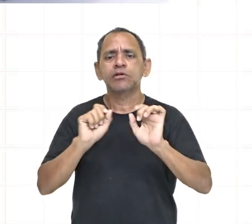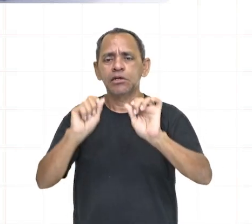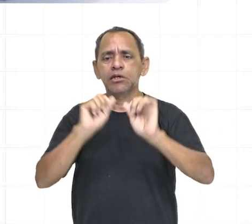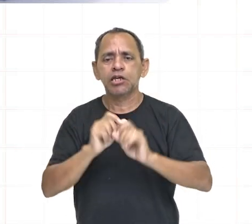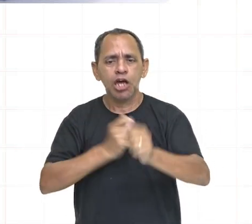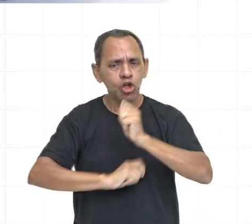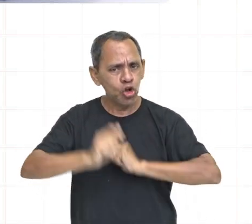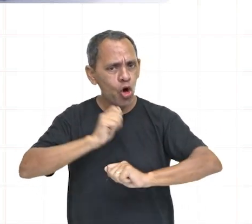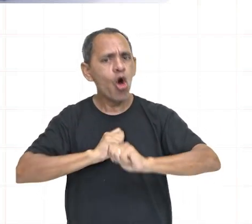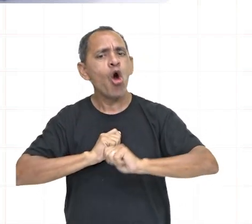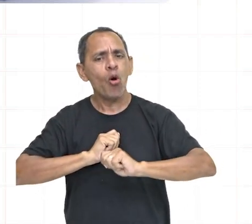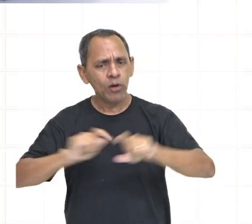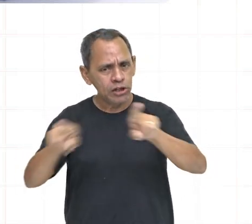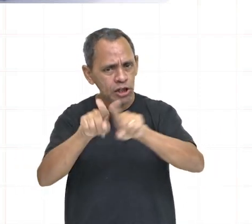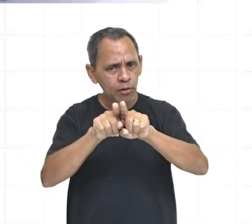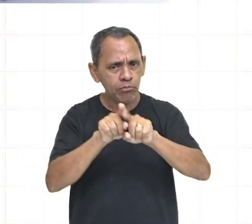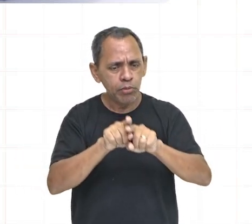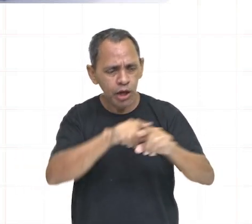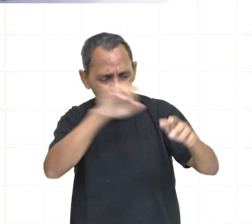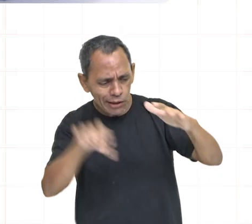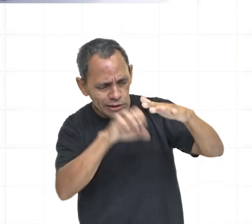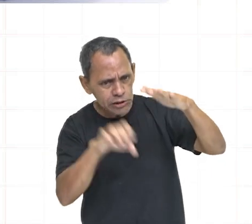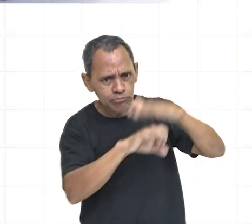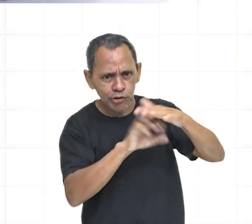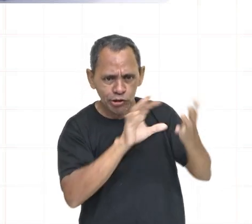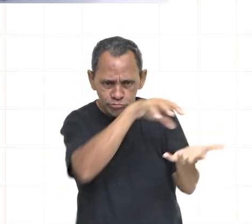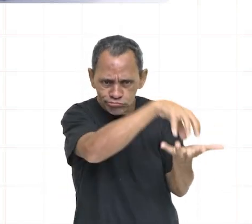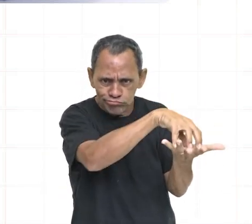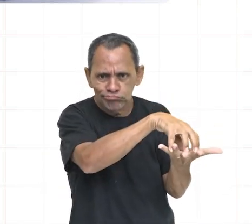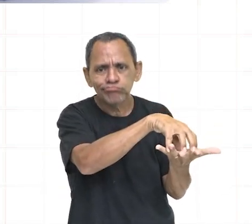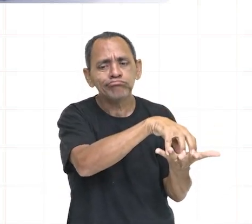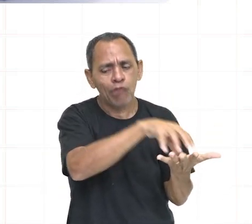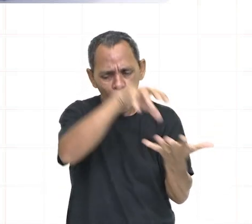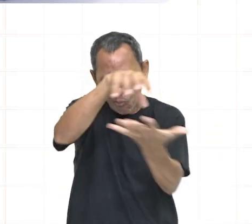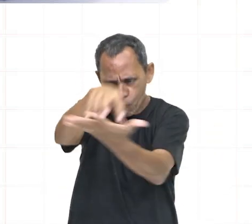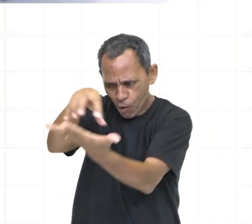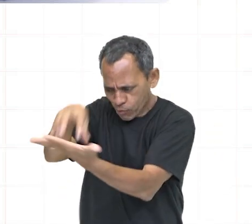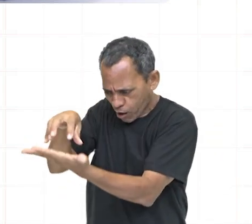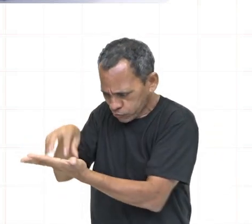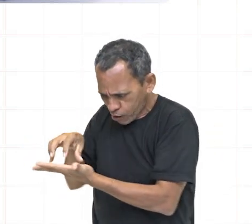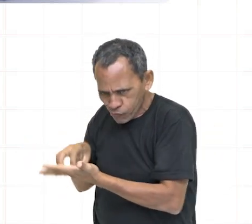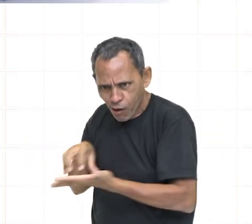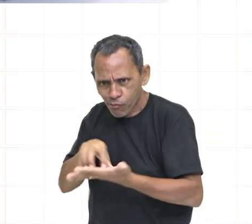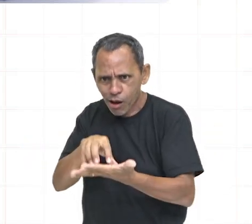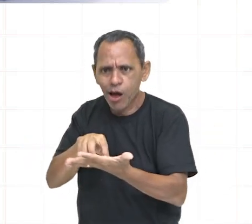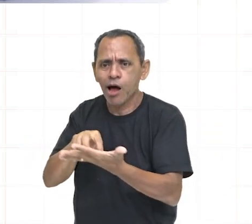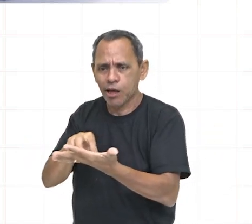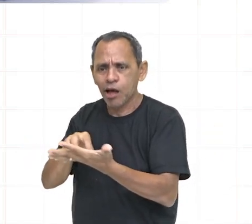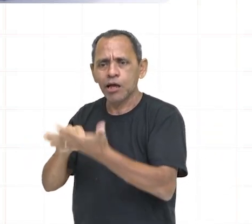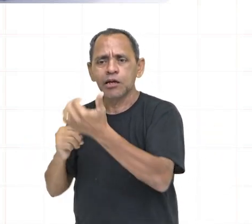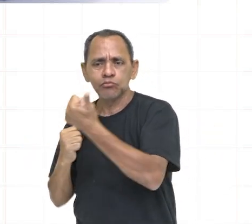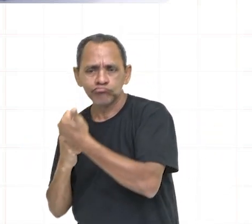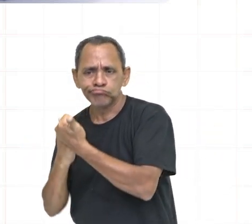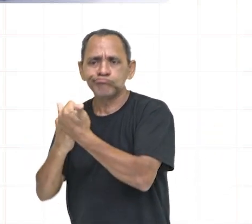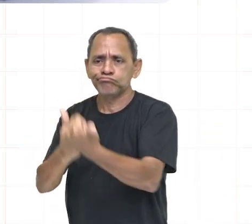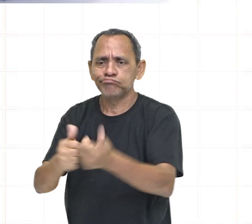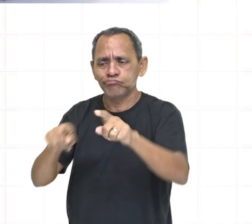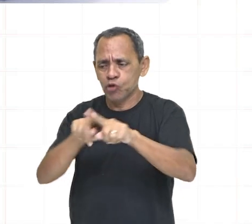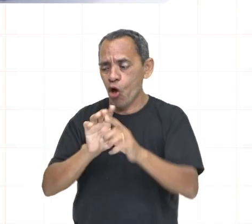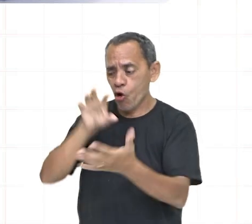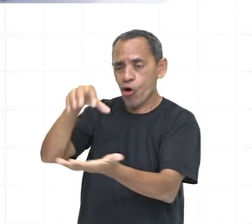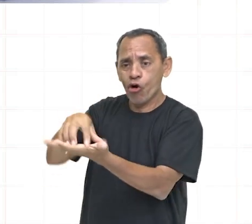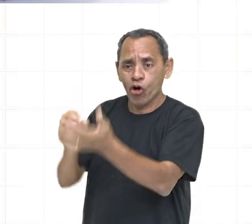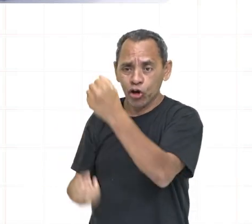empresas multinacionais ou transnacionais que formam lá as grandes